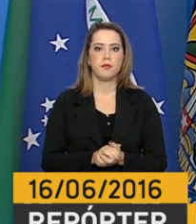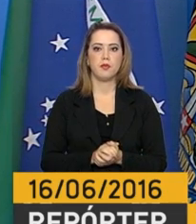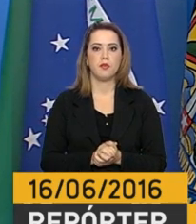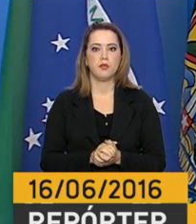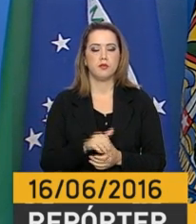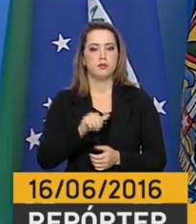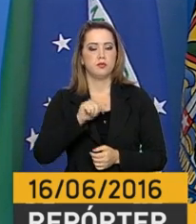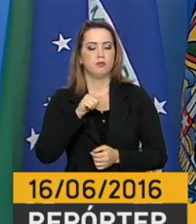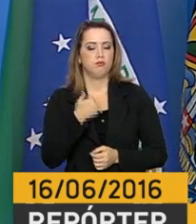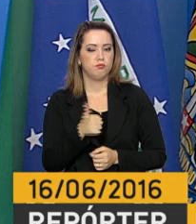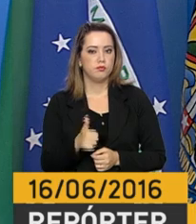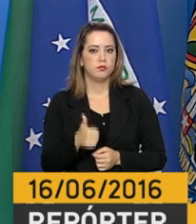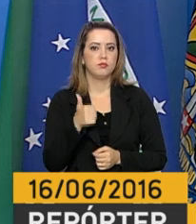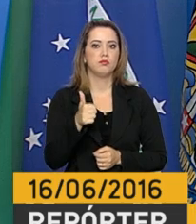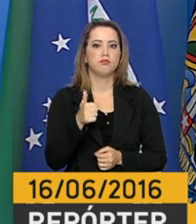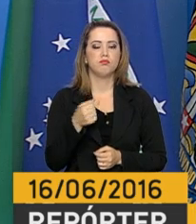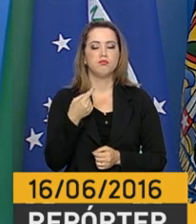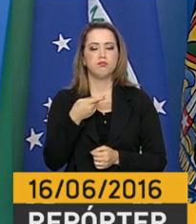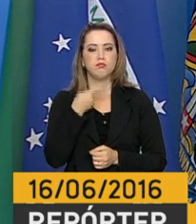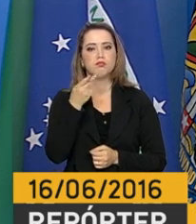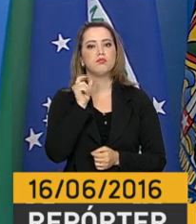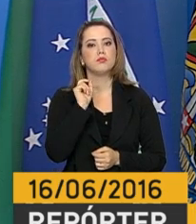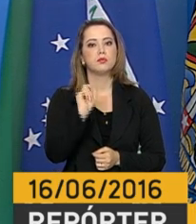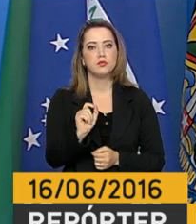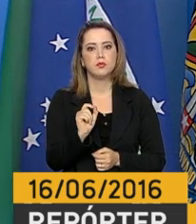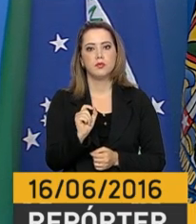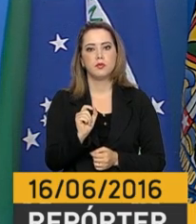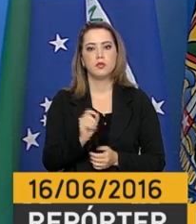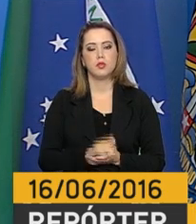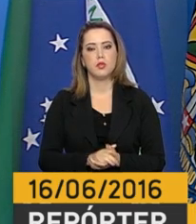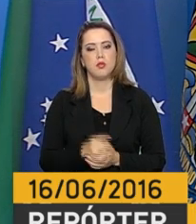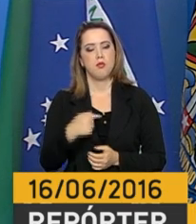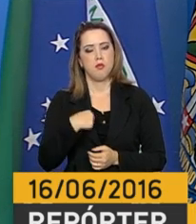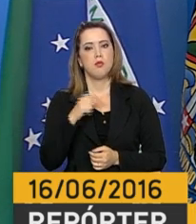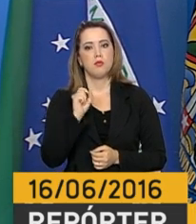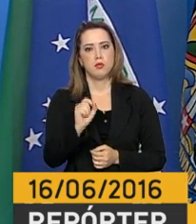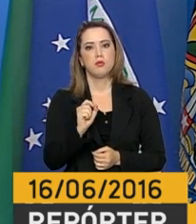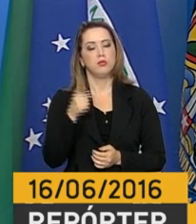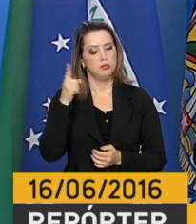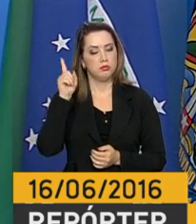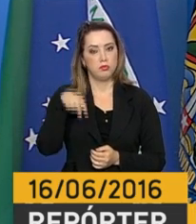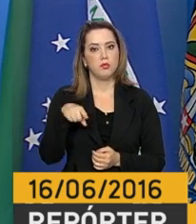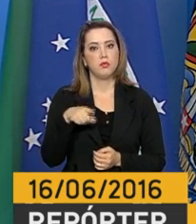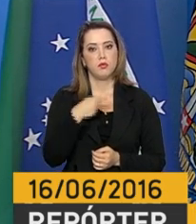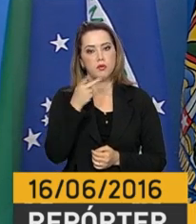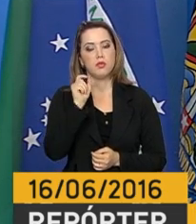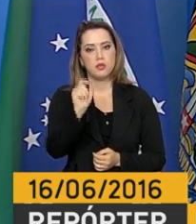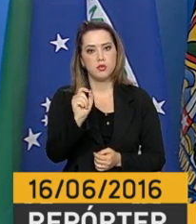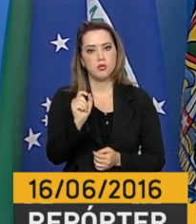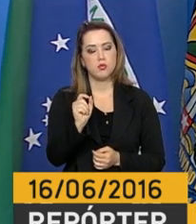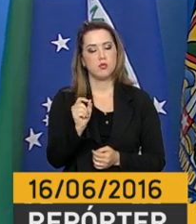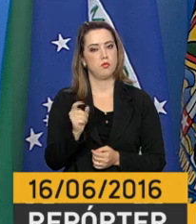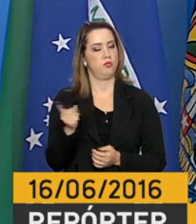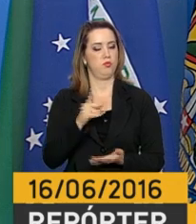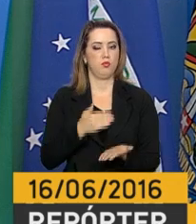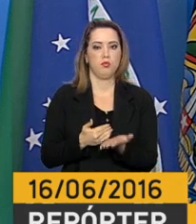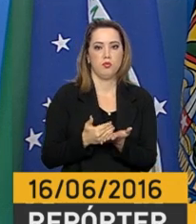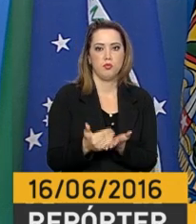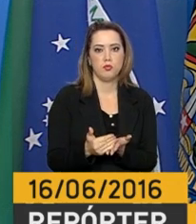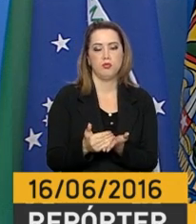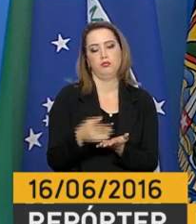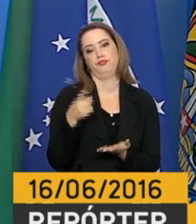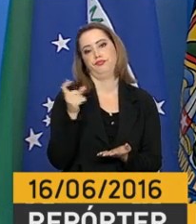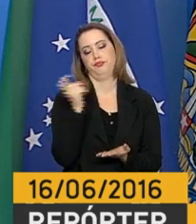a primeira afirmação que devo fazer é precisamente esta. E quando alguns